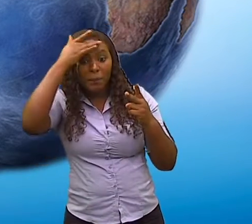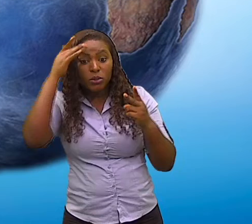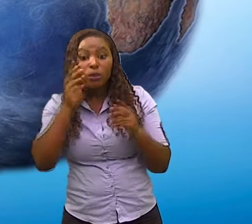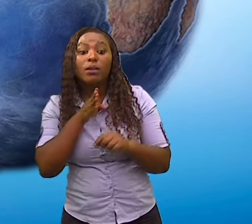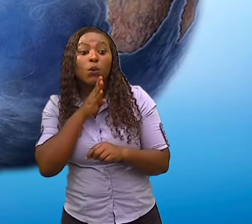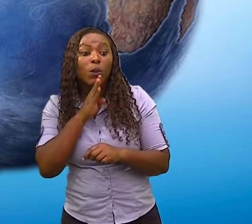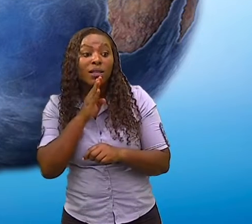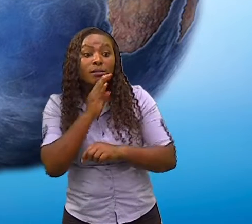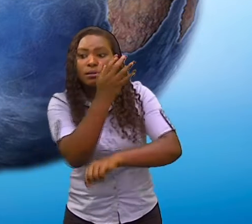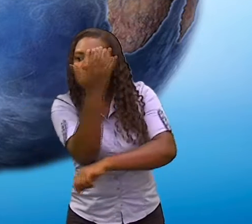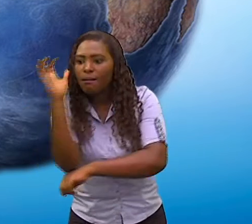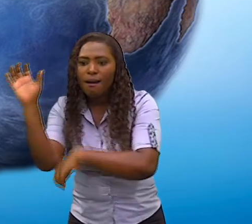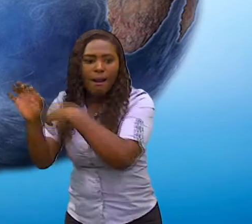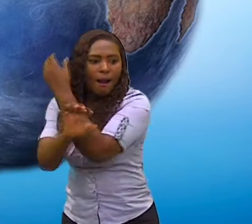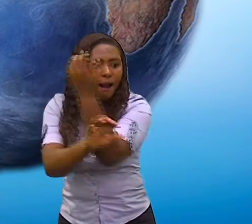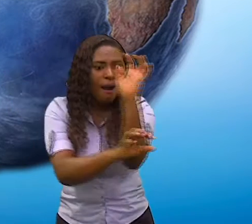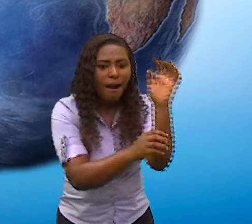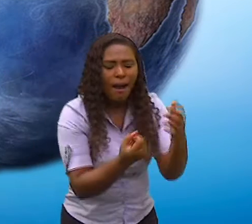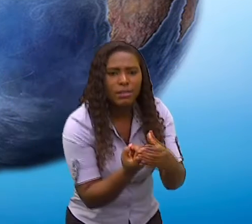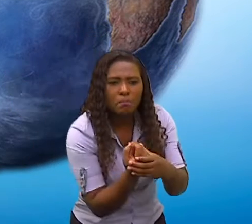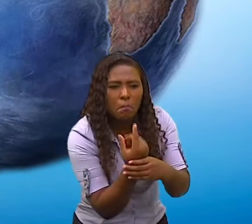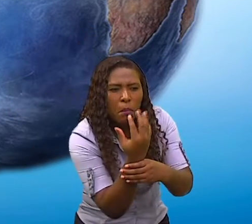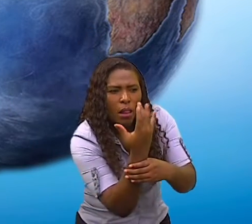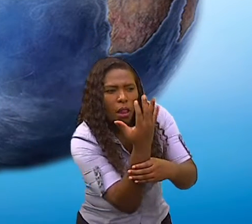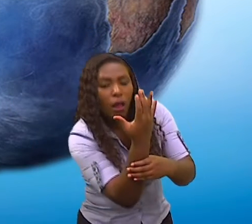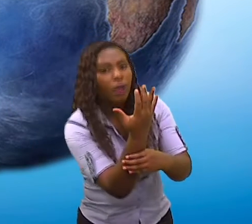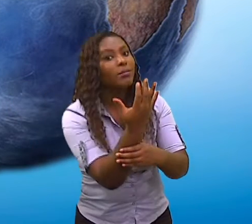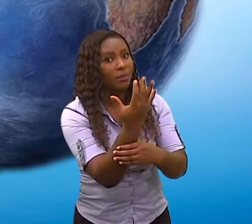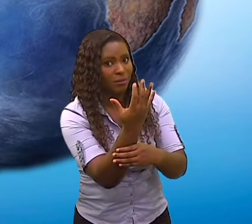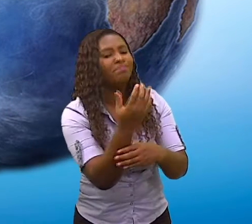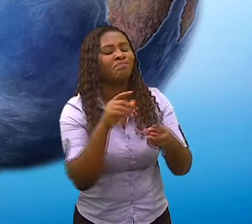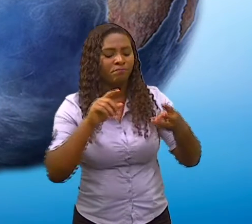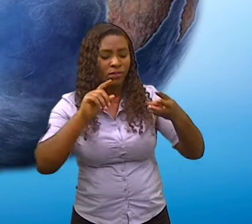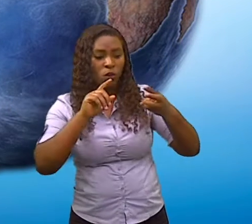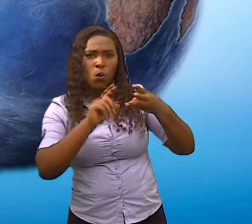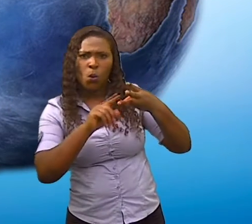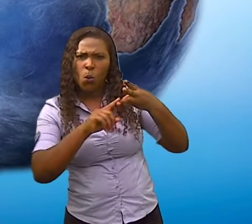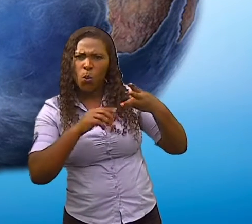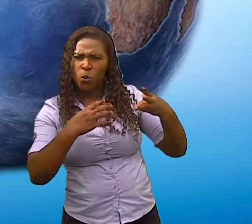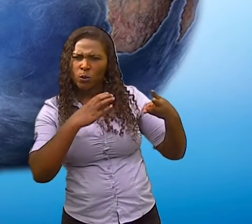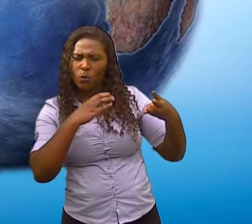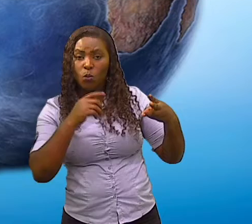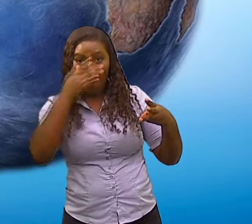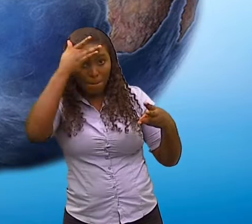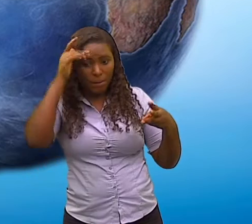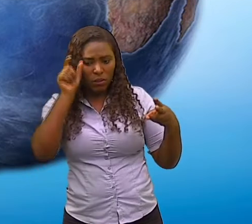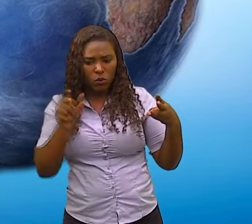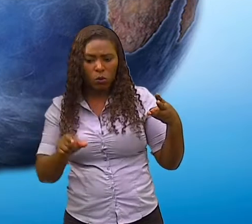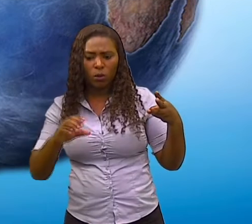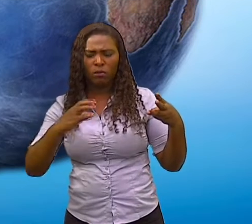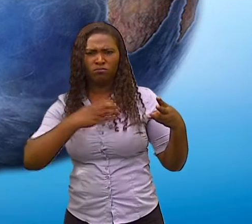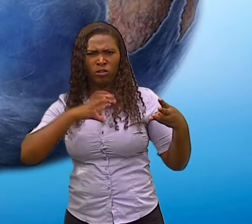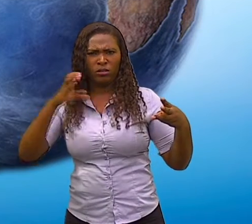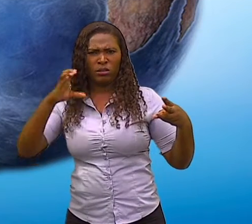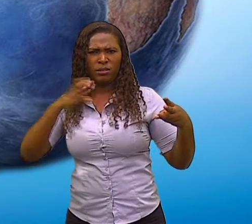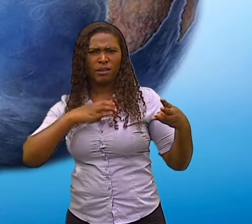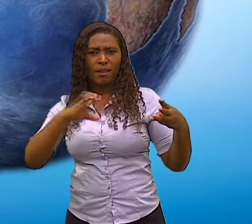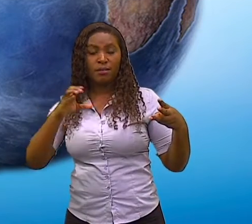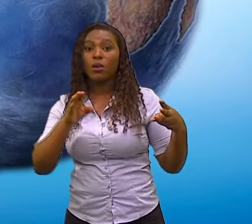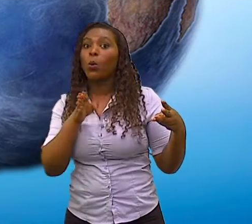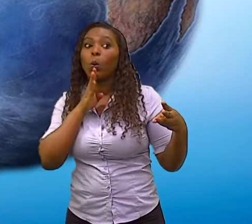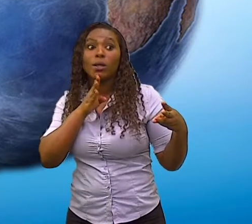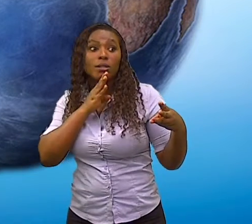flora, né? Geralmente um cientista, um artista para quê? Para retratar e catalogar